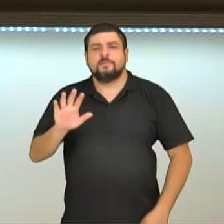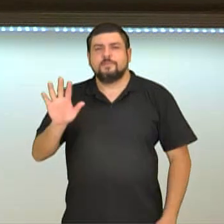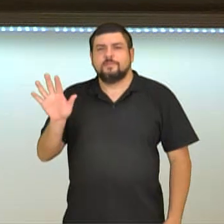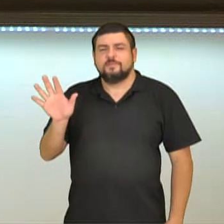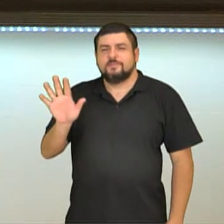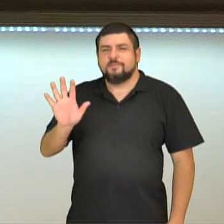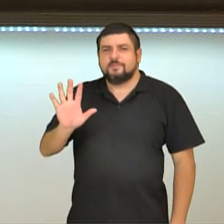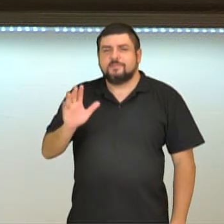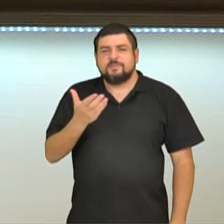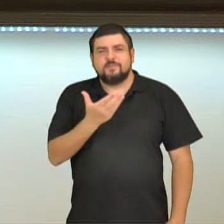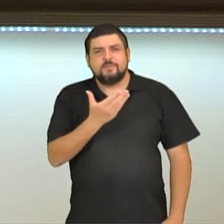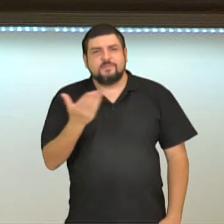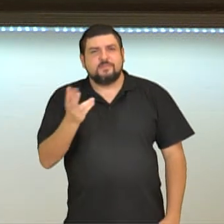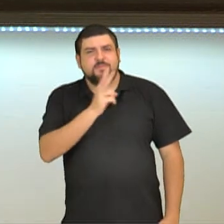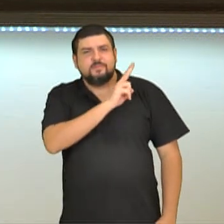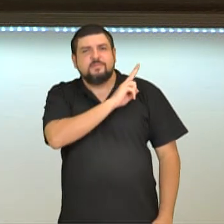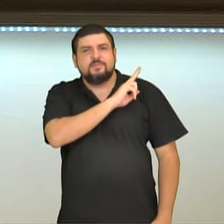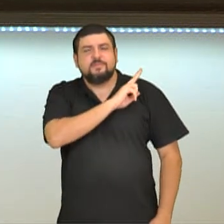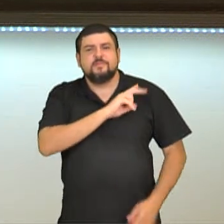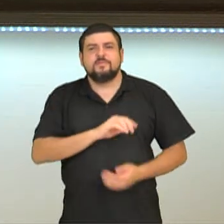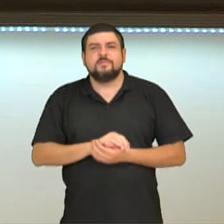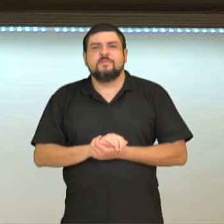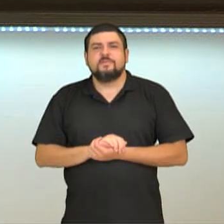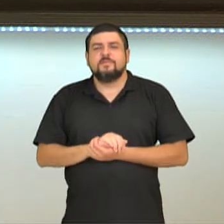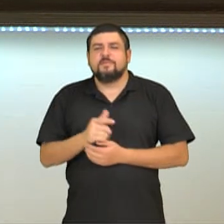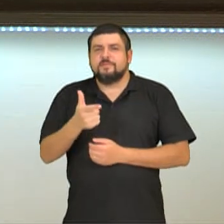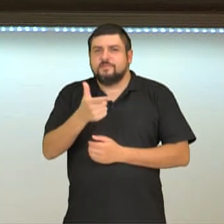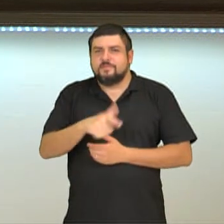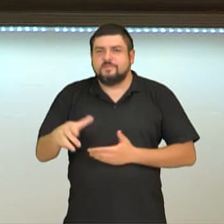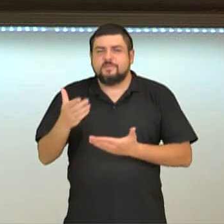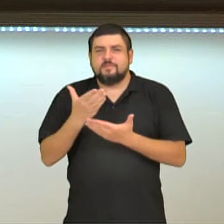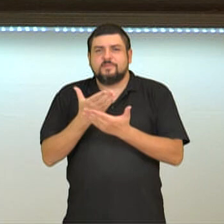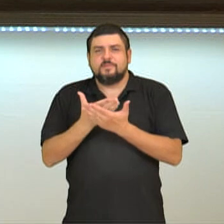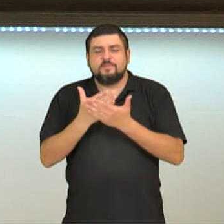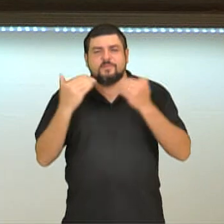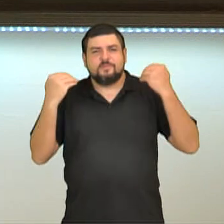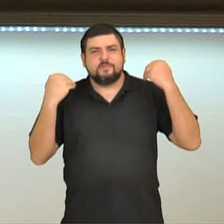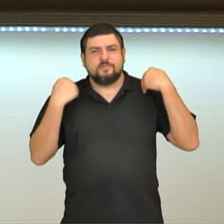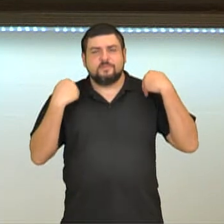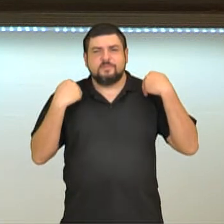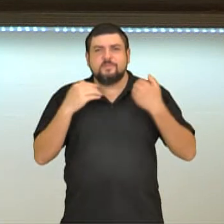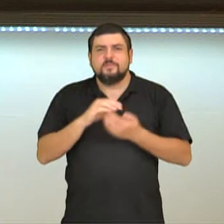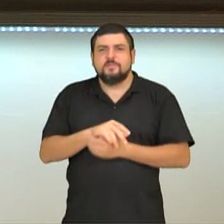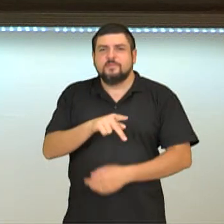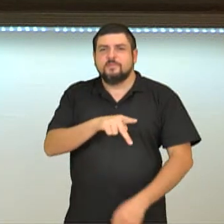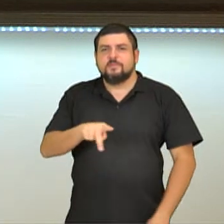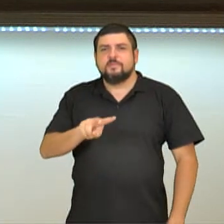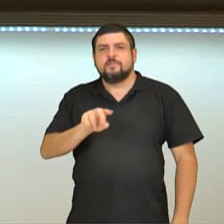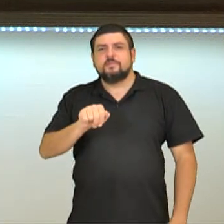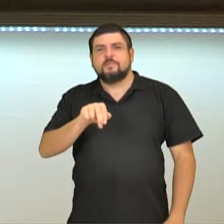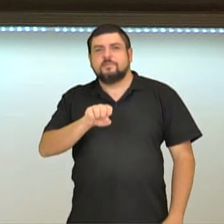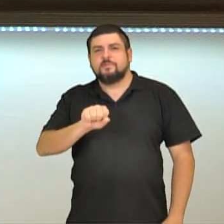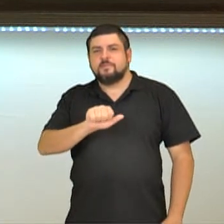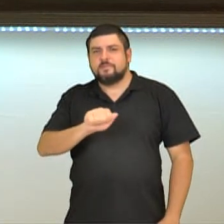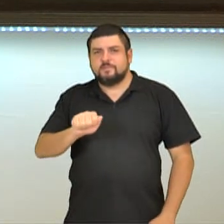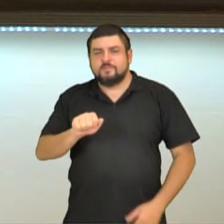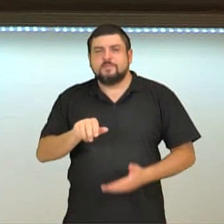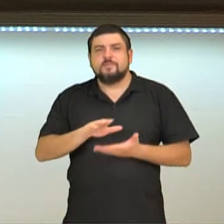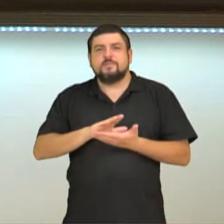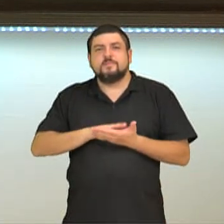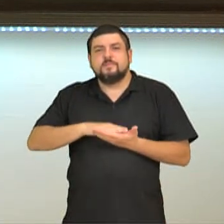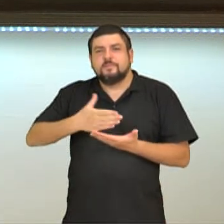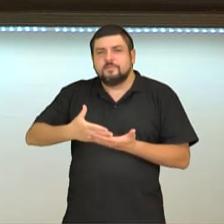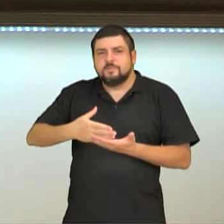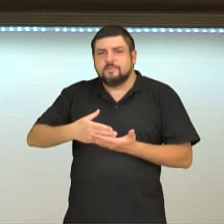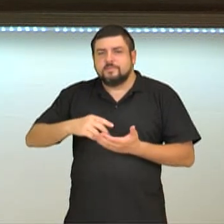Olá, estudantes da segunda série. Estamos aqui para mais uma aula de Educação Física comigo, professora Vanessa, e com o nosso